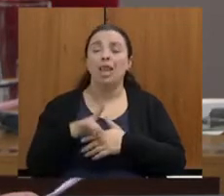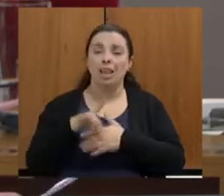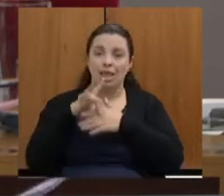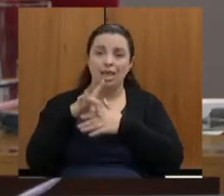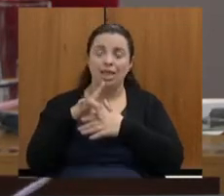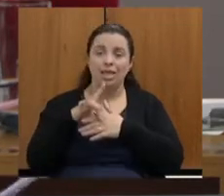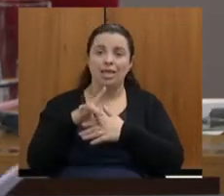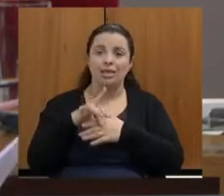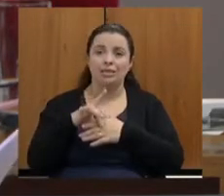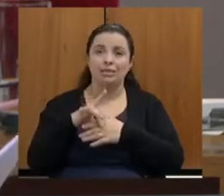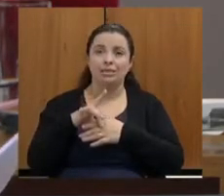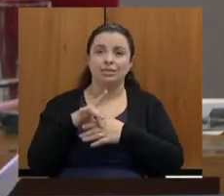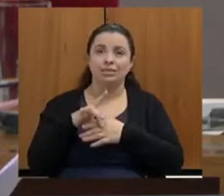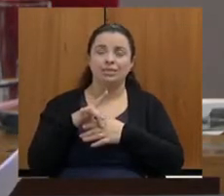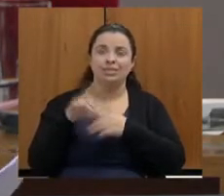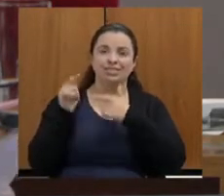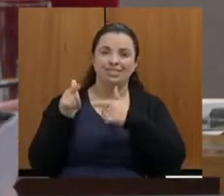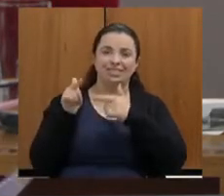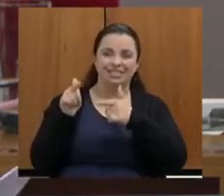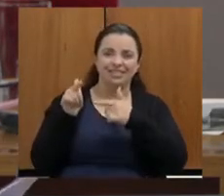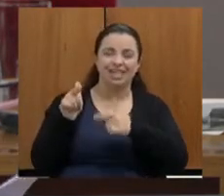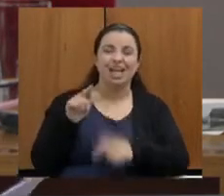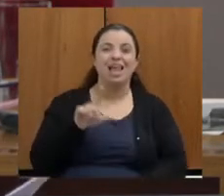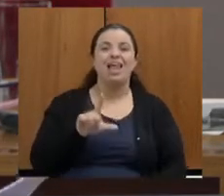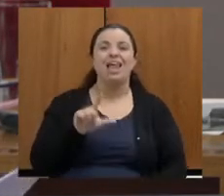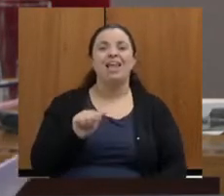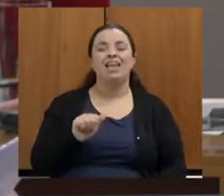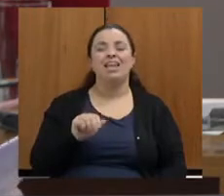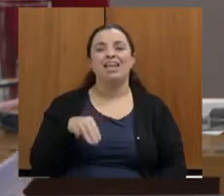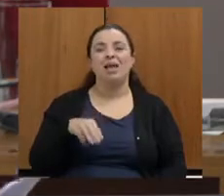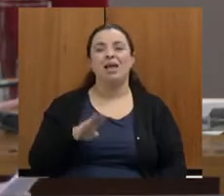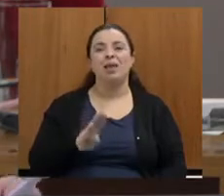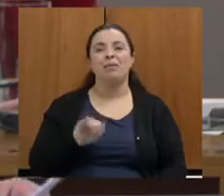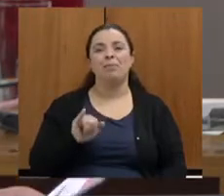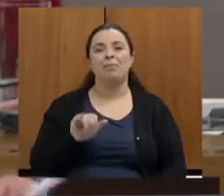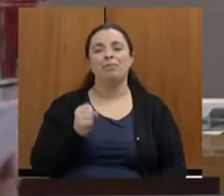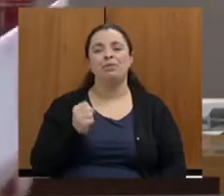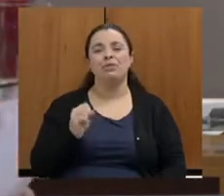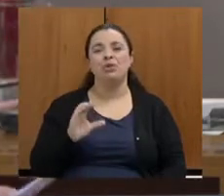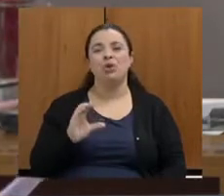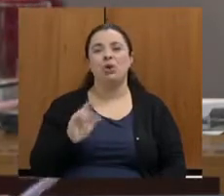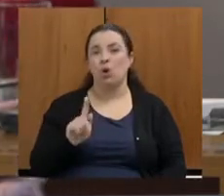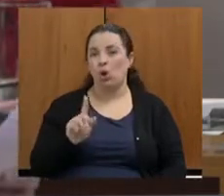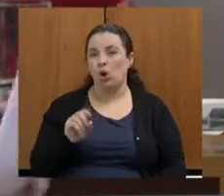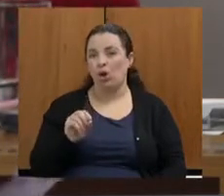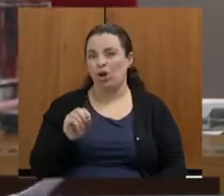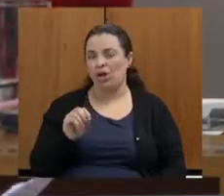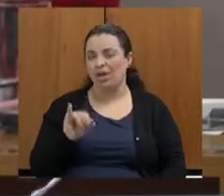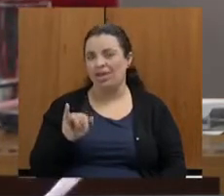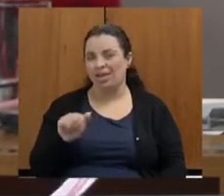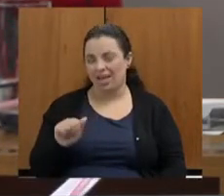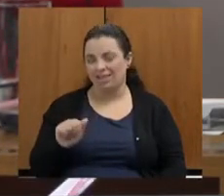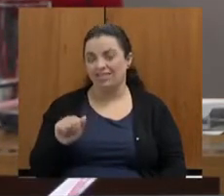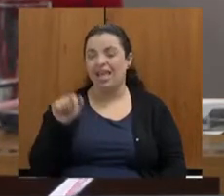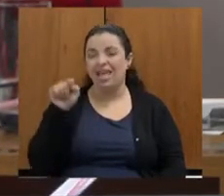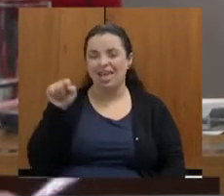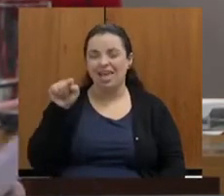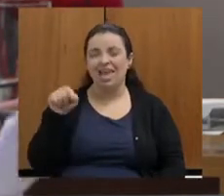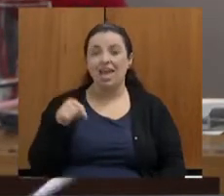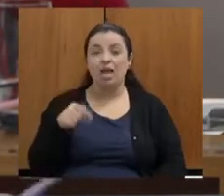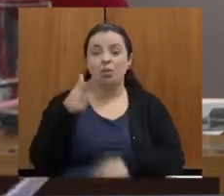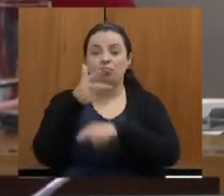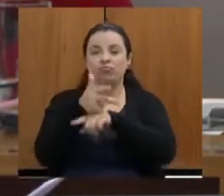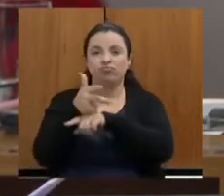que eles chamam carinhosamente lambisgóia o nome do igual é fez um vídeo vocês conhecem ele